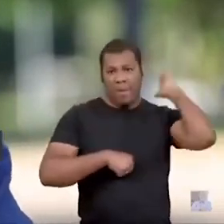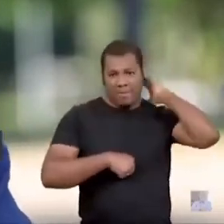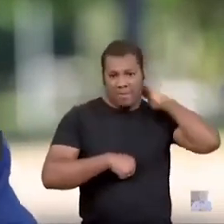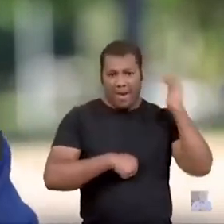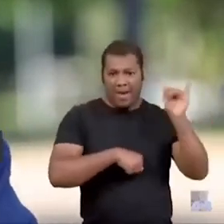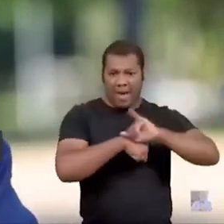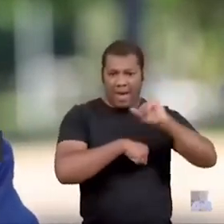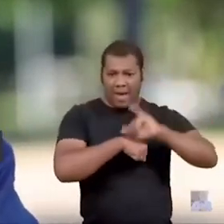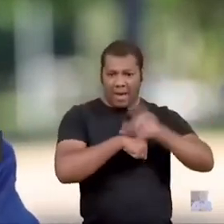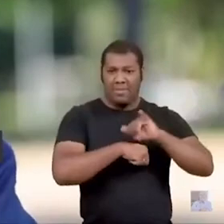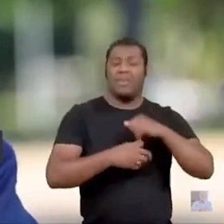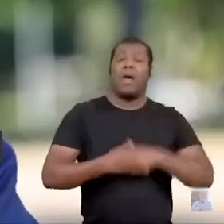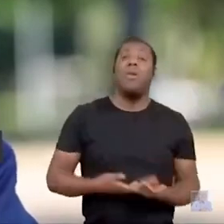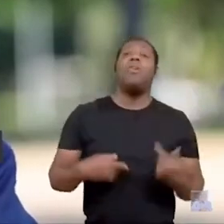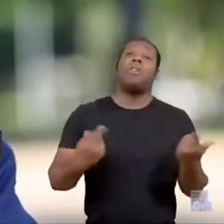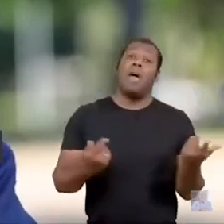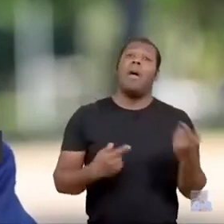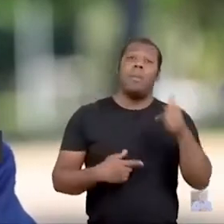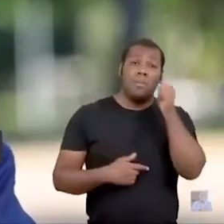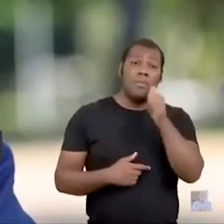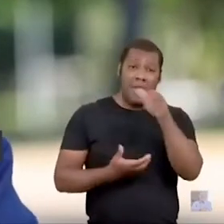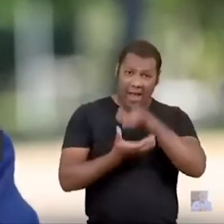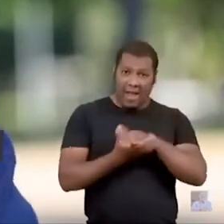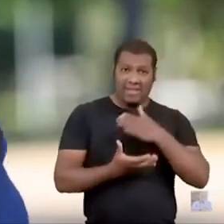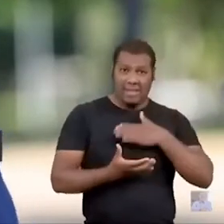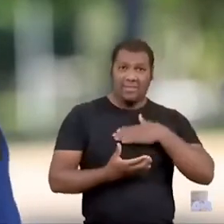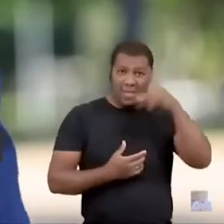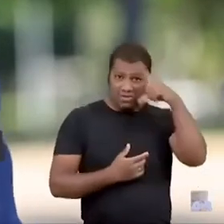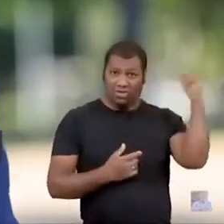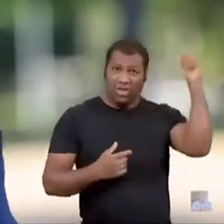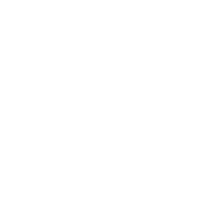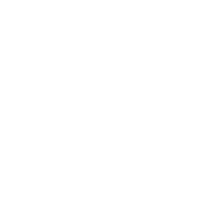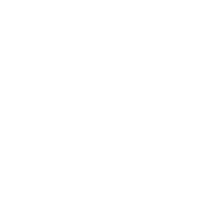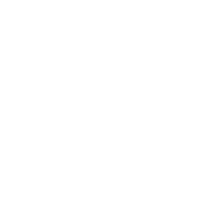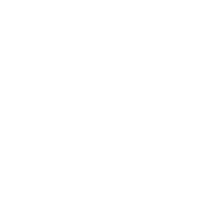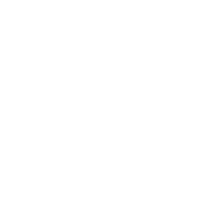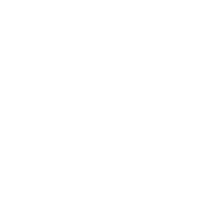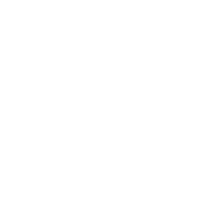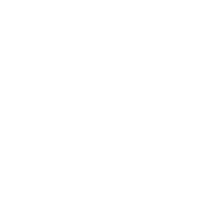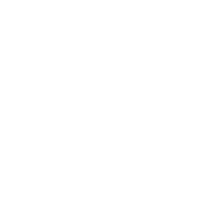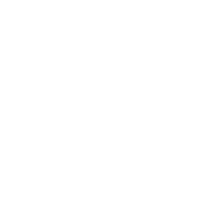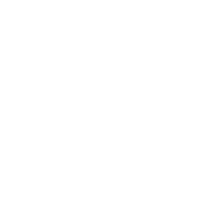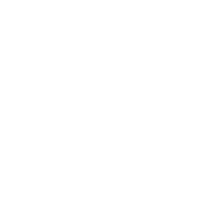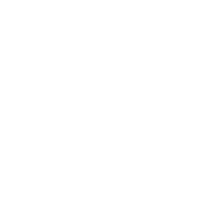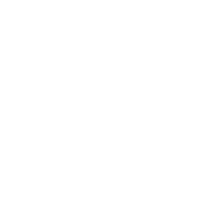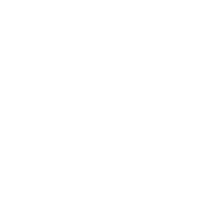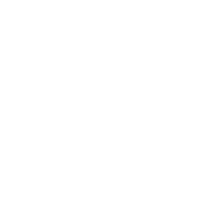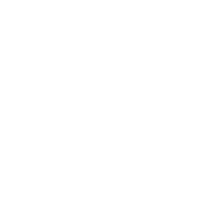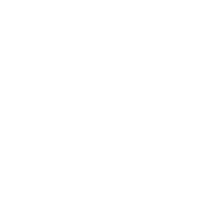esse ano eu vou visitar o filho de Nazaré com ela e vou convidar o papo